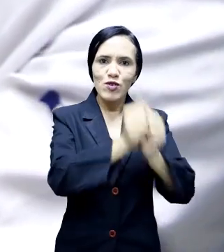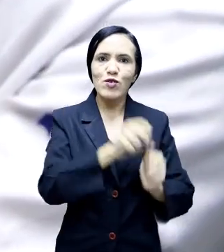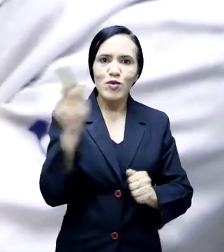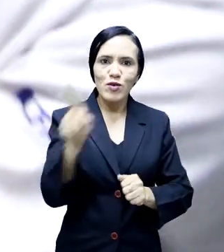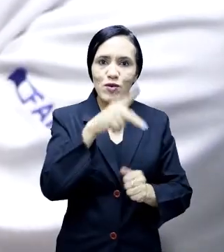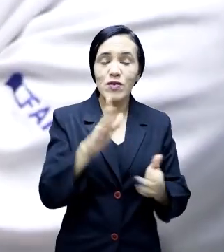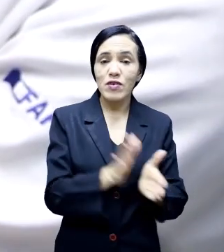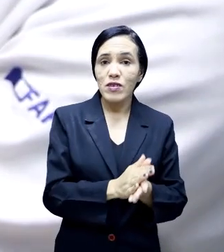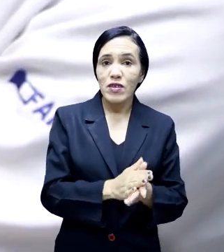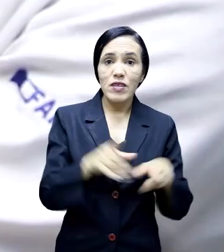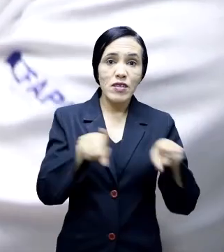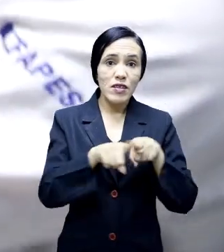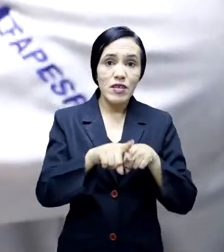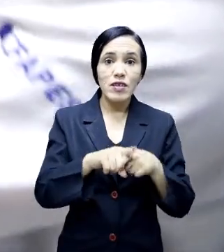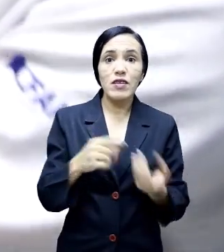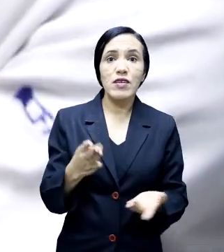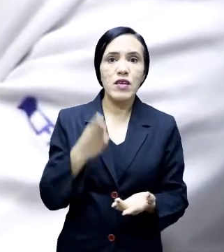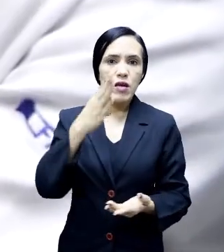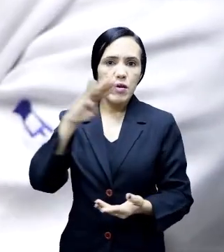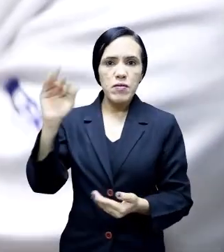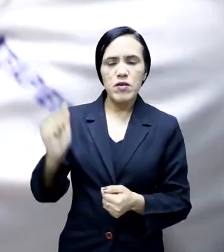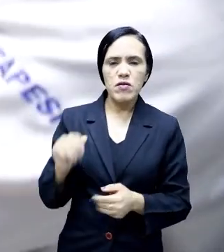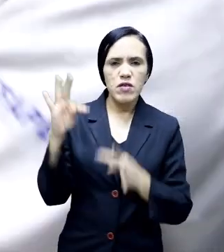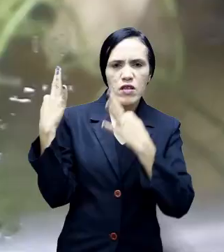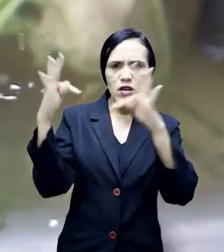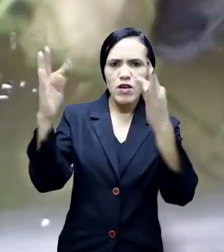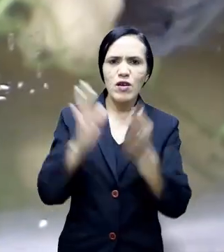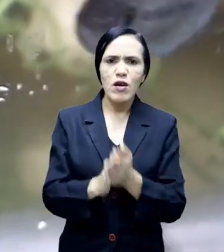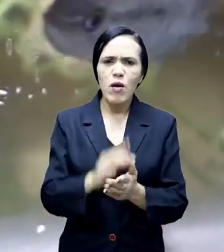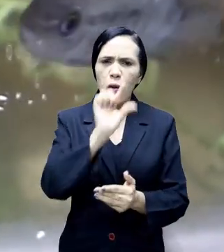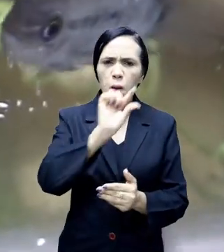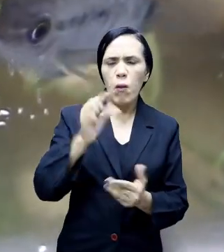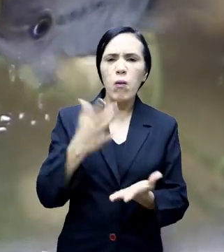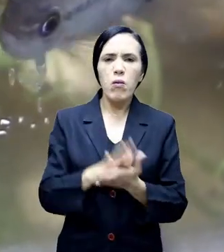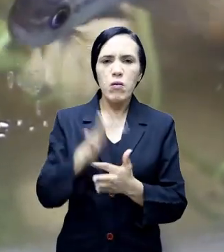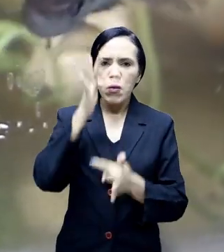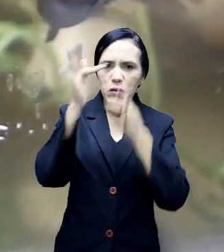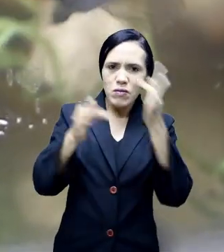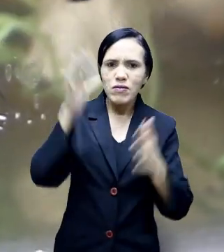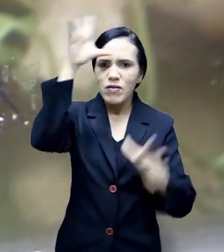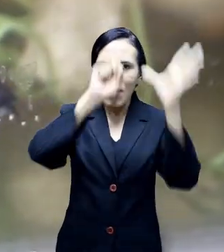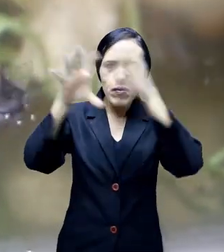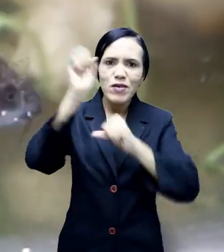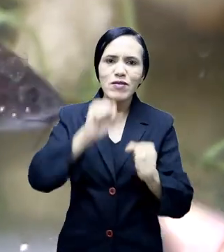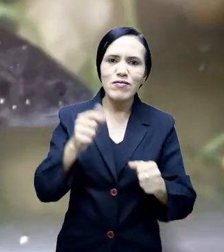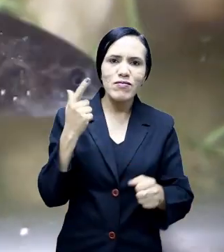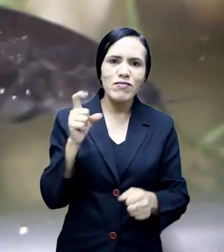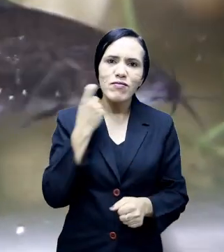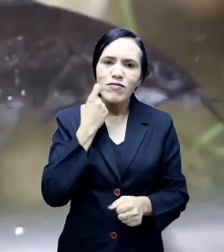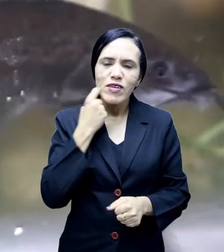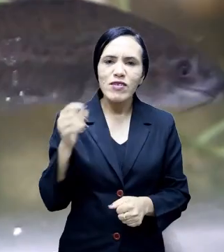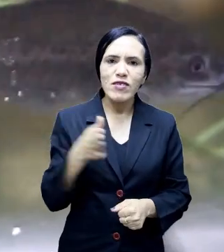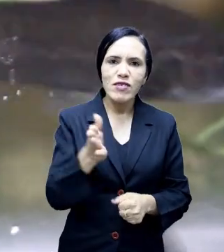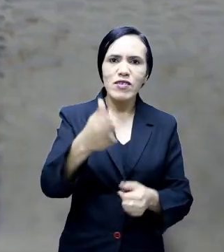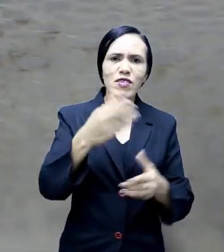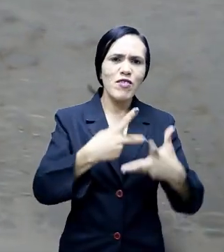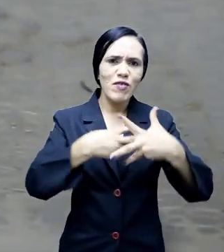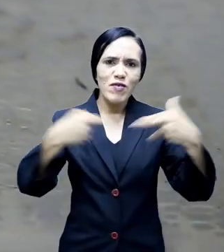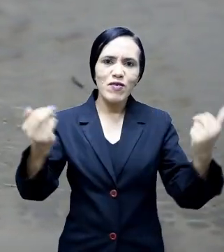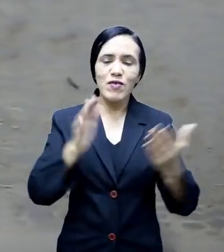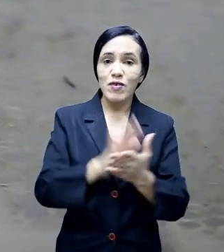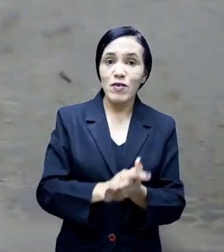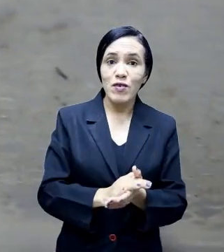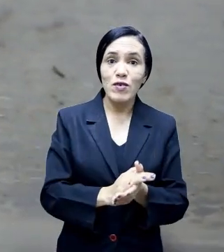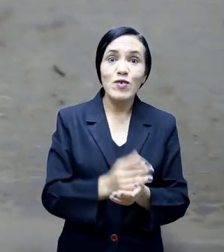professor na área de biotecnologia, um pouco de plantas, né, peixes, área de ictiologia.